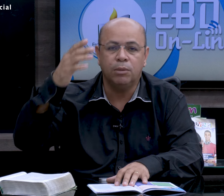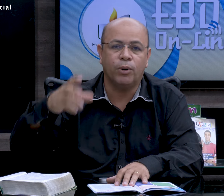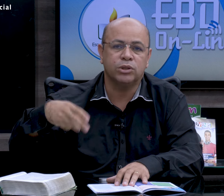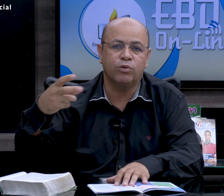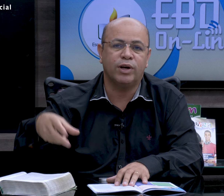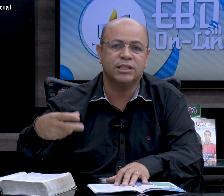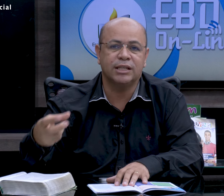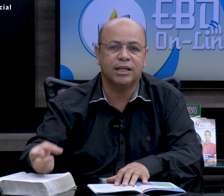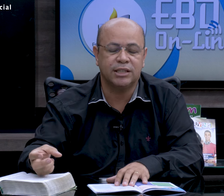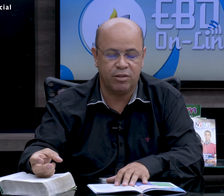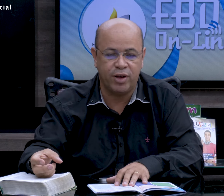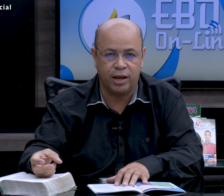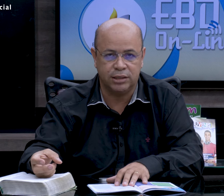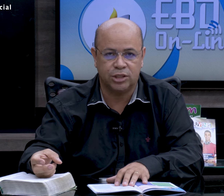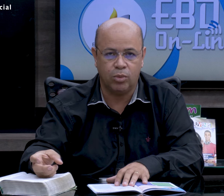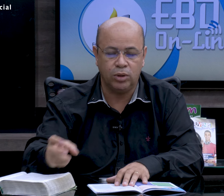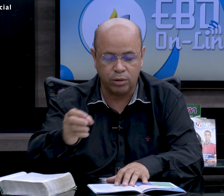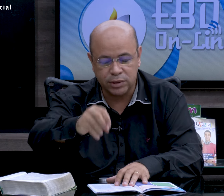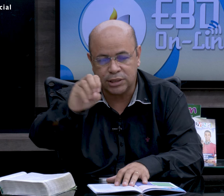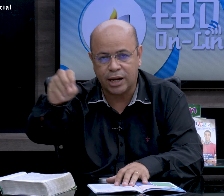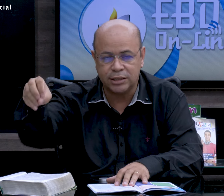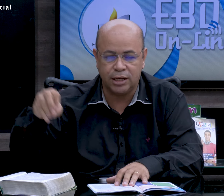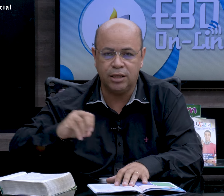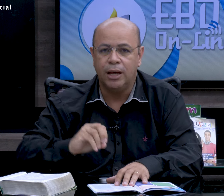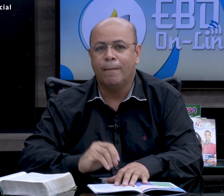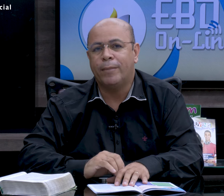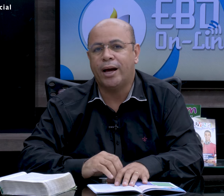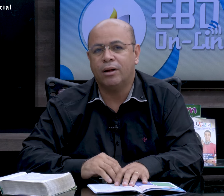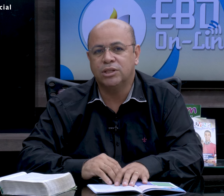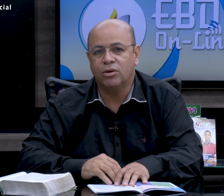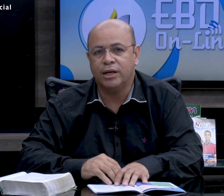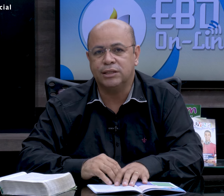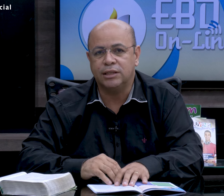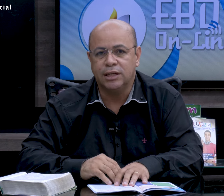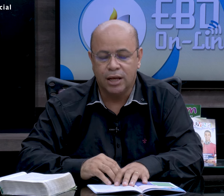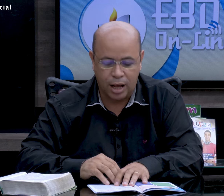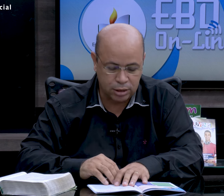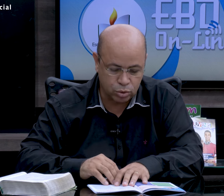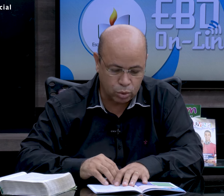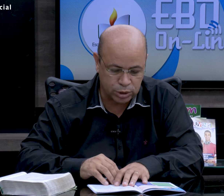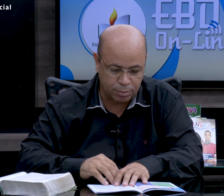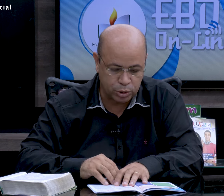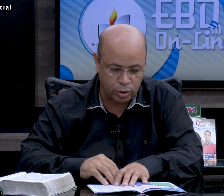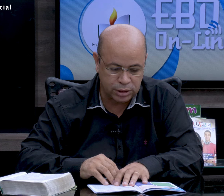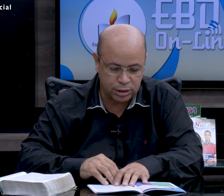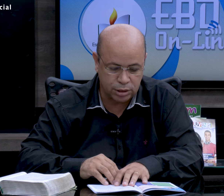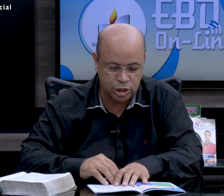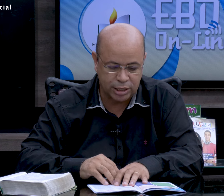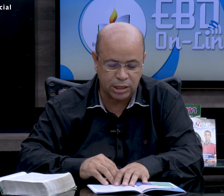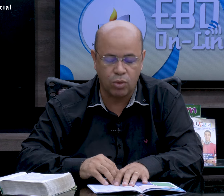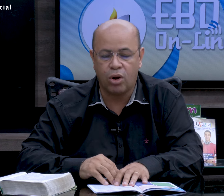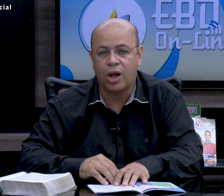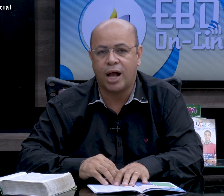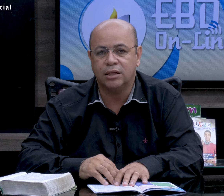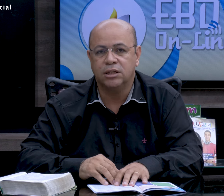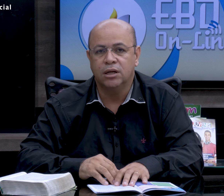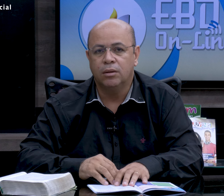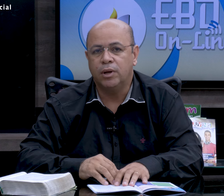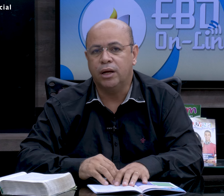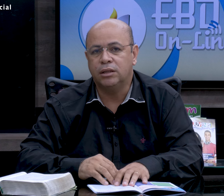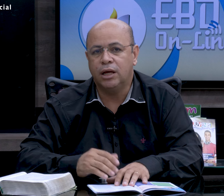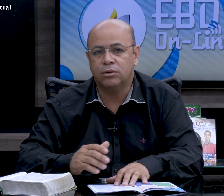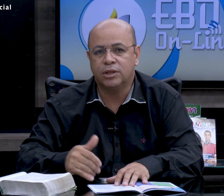mãos e possam fazer essas referências Tá bom então vocês trazem ali para os adolescentes as concepções que já são colocadas